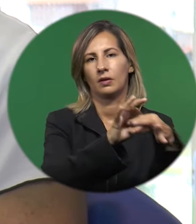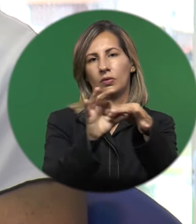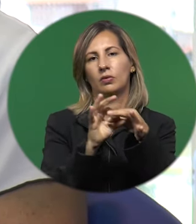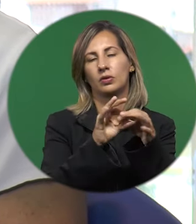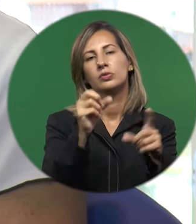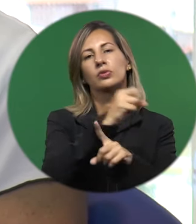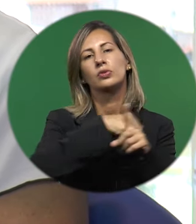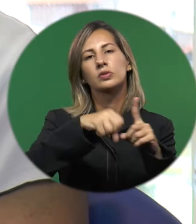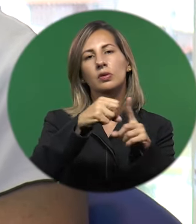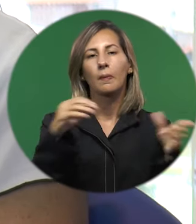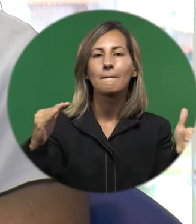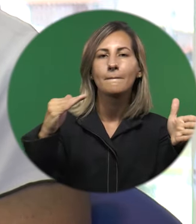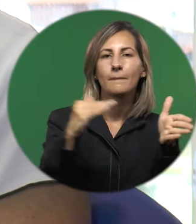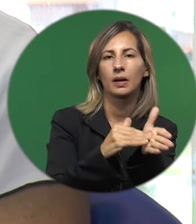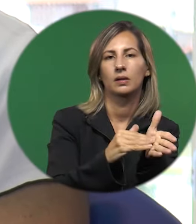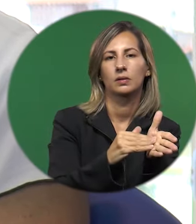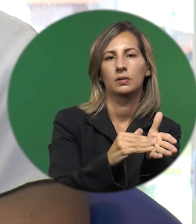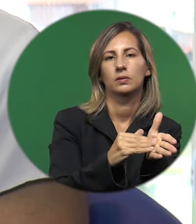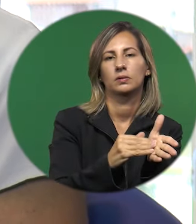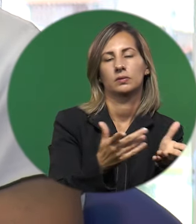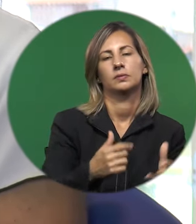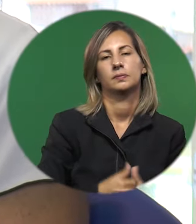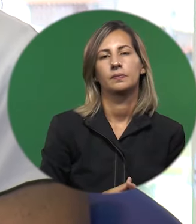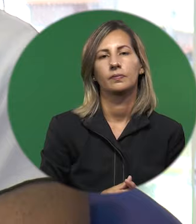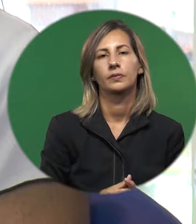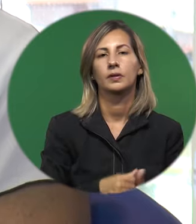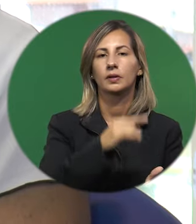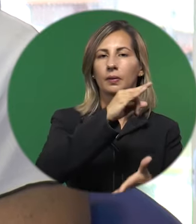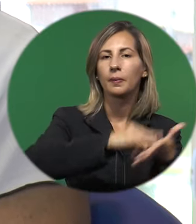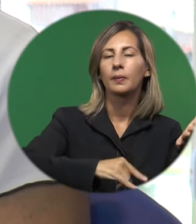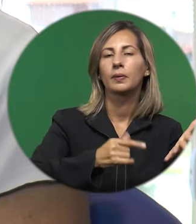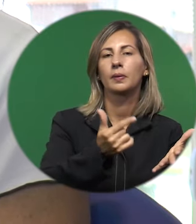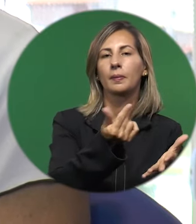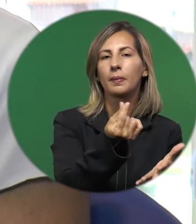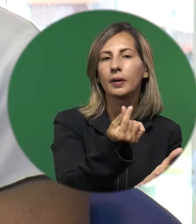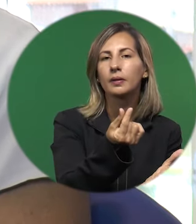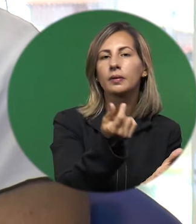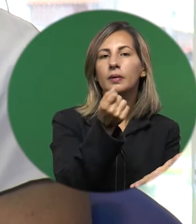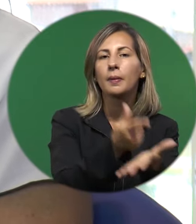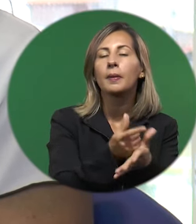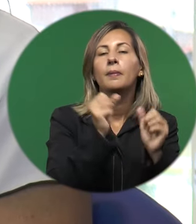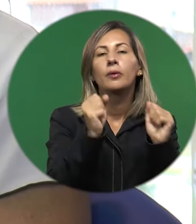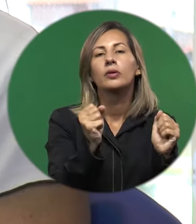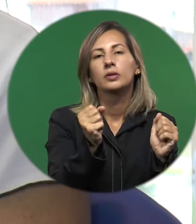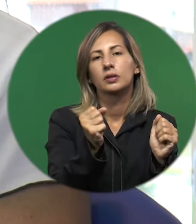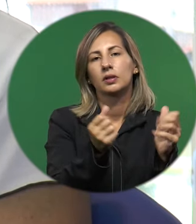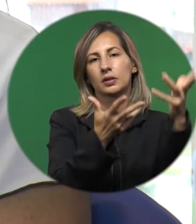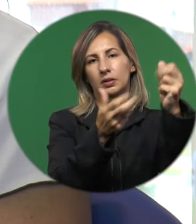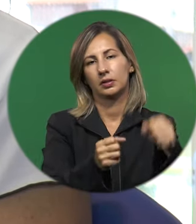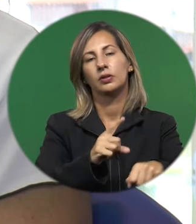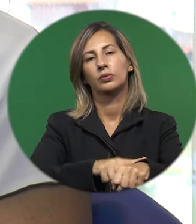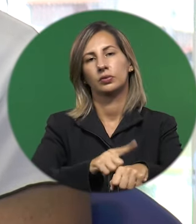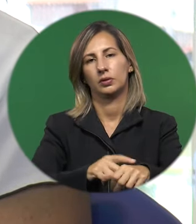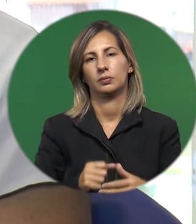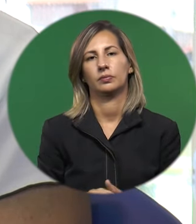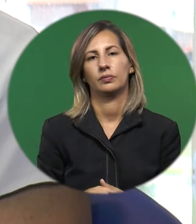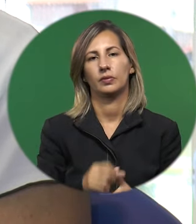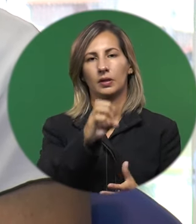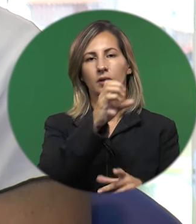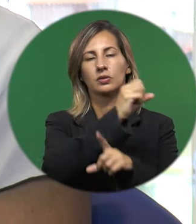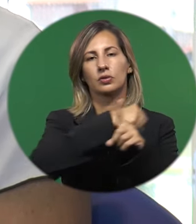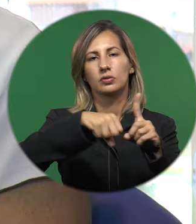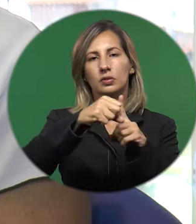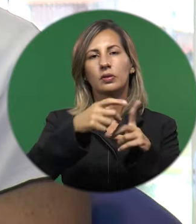diretamente vinculados ao e-social, os que têm impacto direto no e-social, na folha de pagamento, para que a gente possa atender aos prazos do